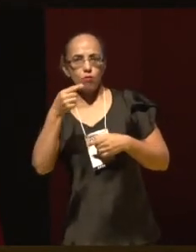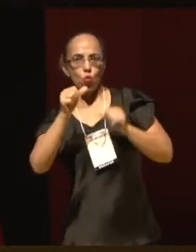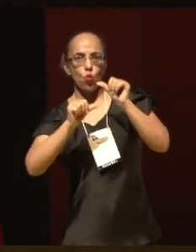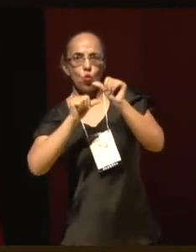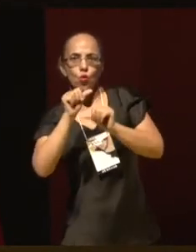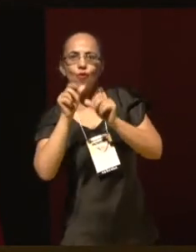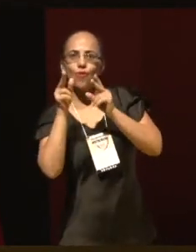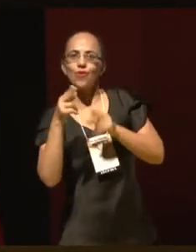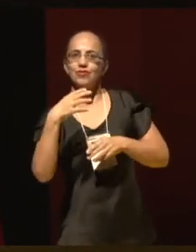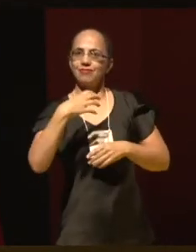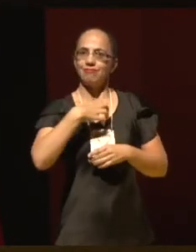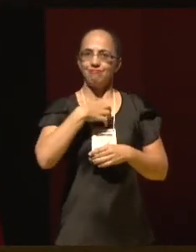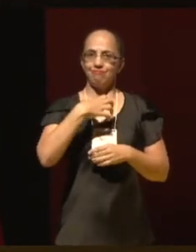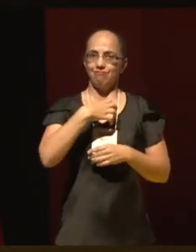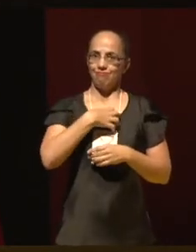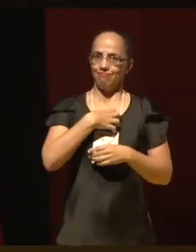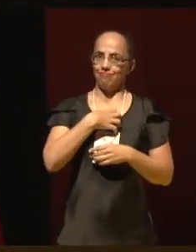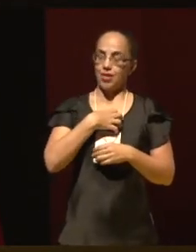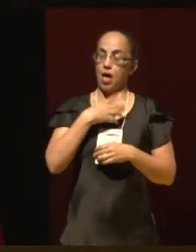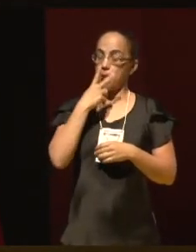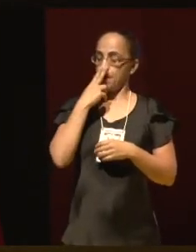sentimento, principalmente de culpa.